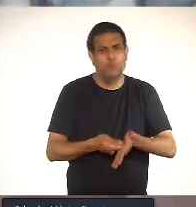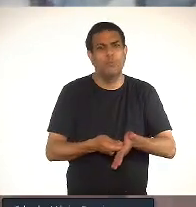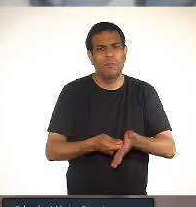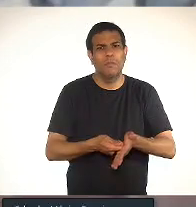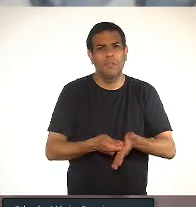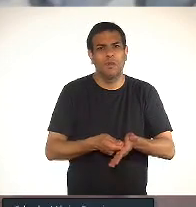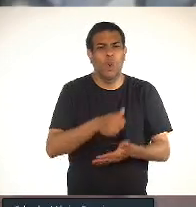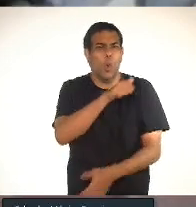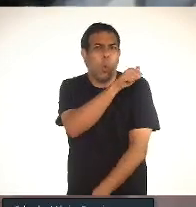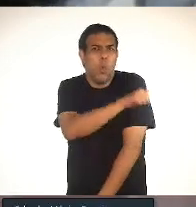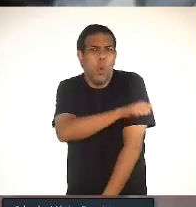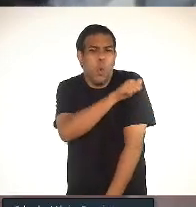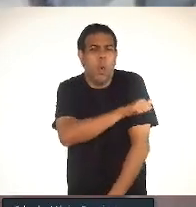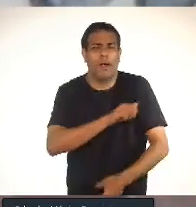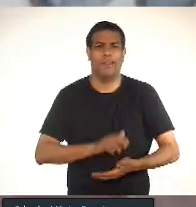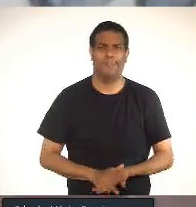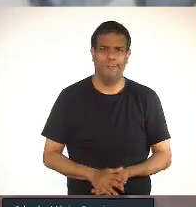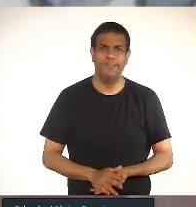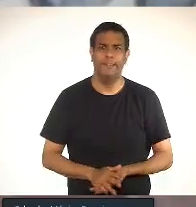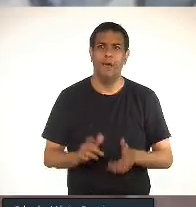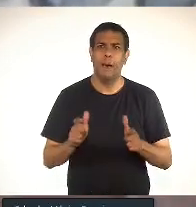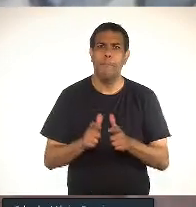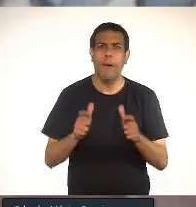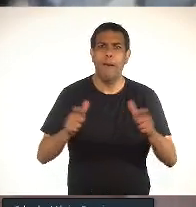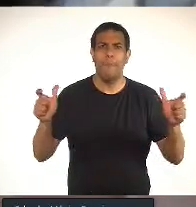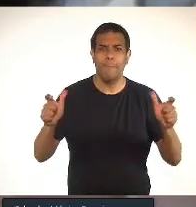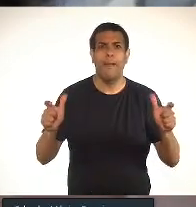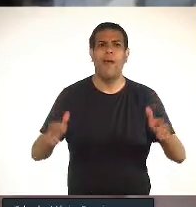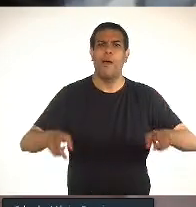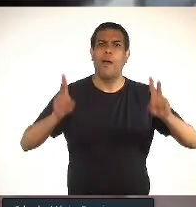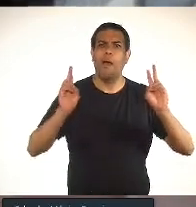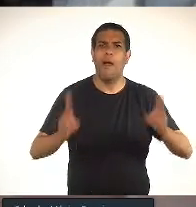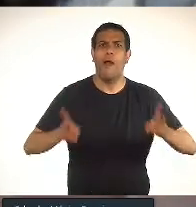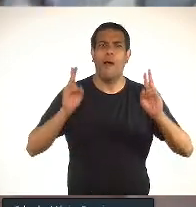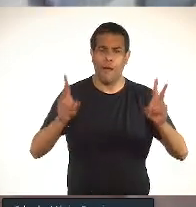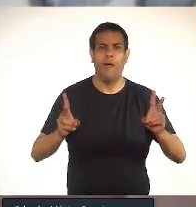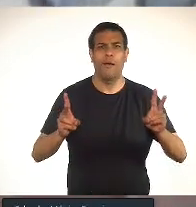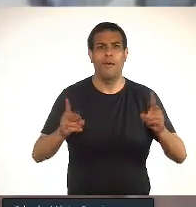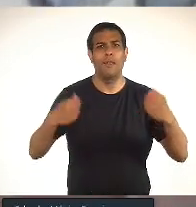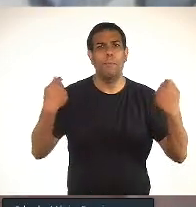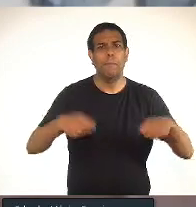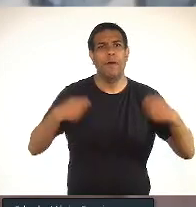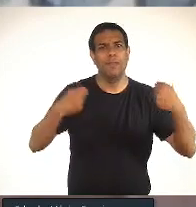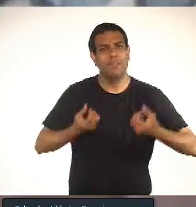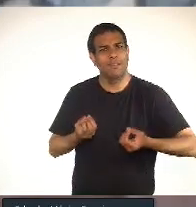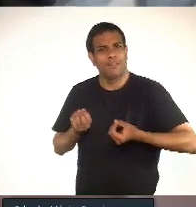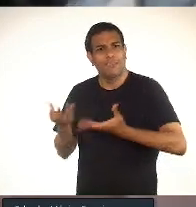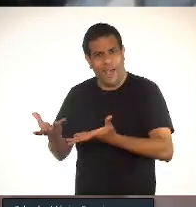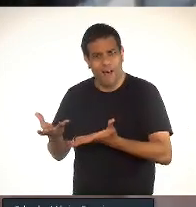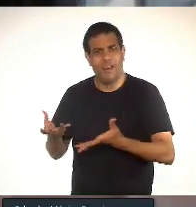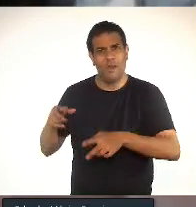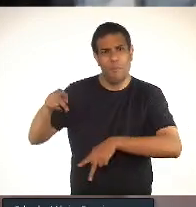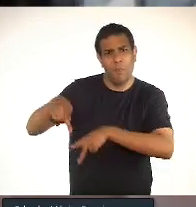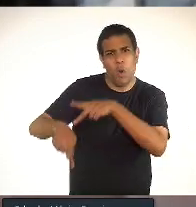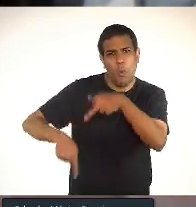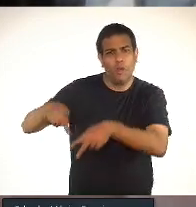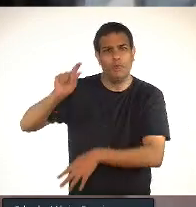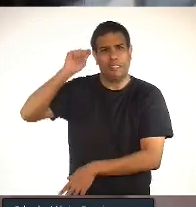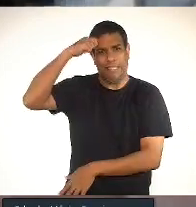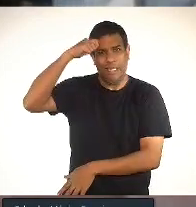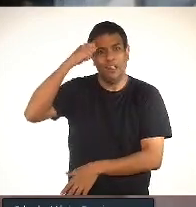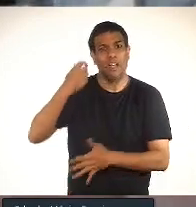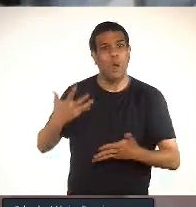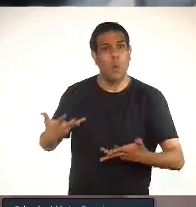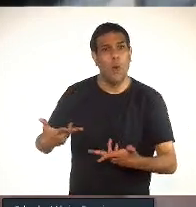Estado brasileiro, o quanto o Estado do Rio de Janeiro ainda devem a essa população, ainda devem ao contingente